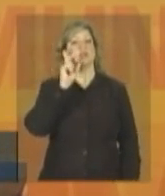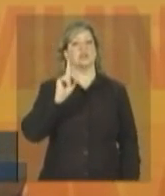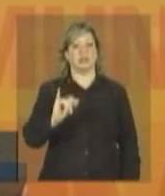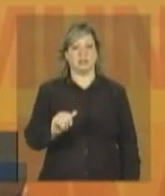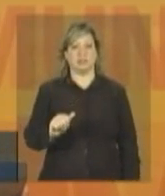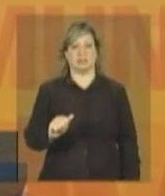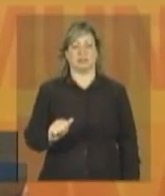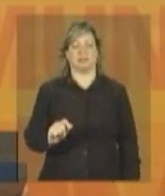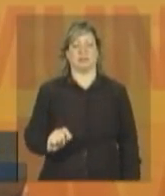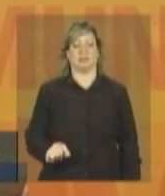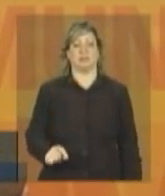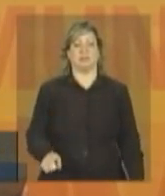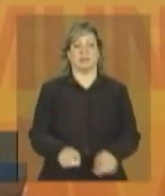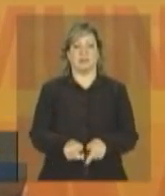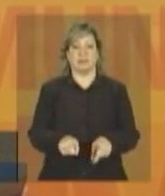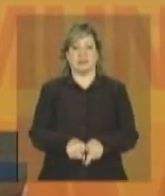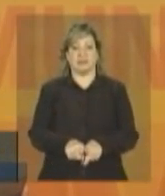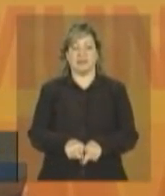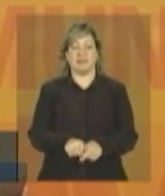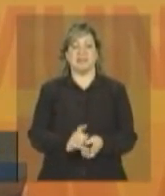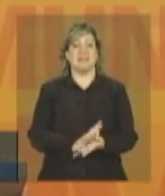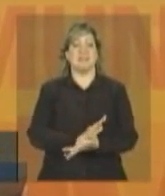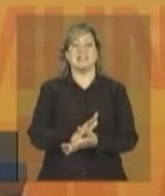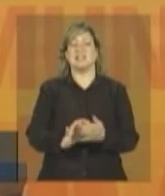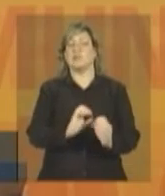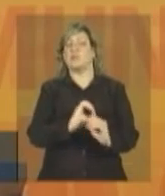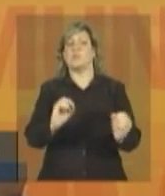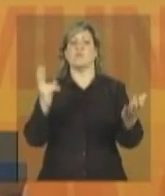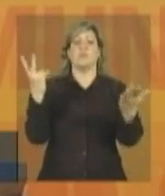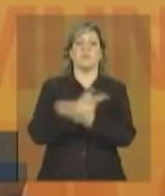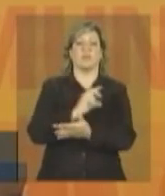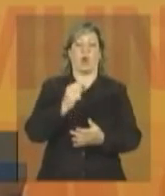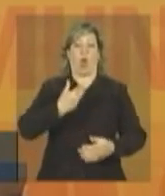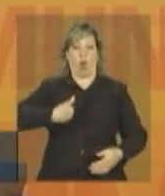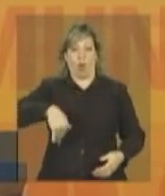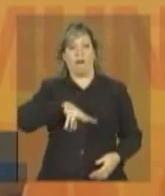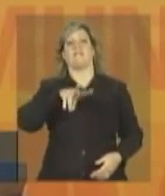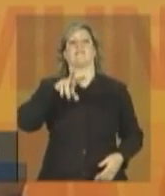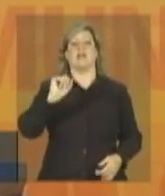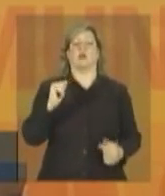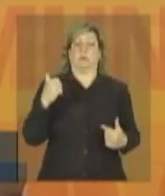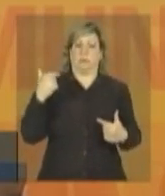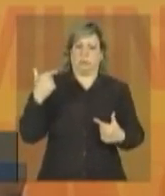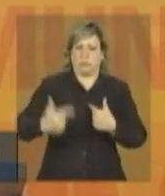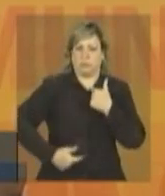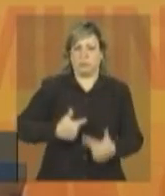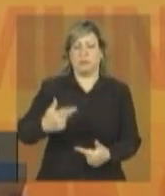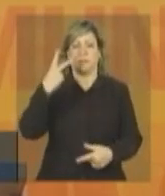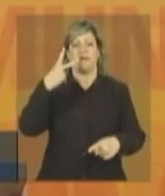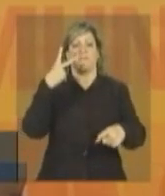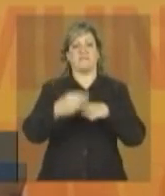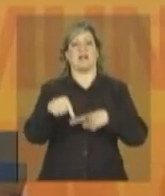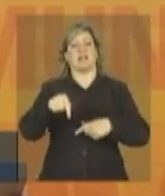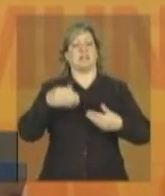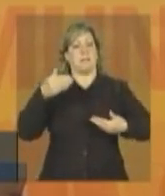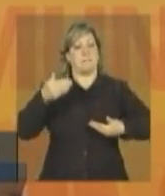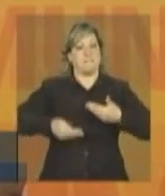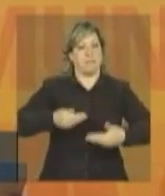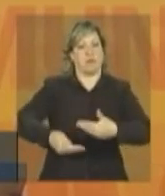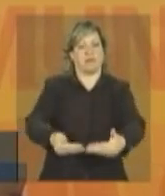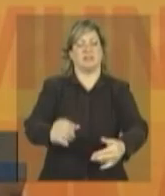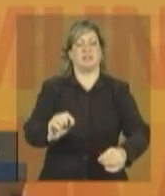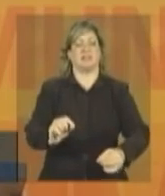e sem nenhuma vacilação, nós vamos combater esse processo que